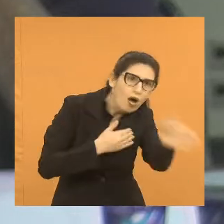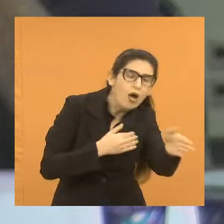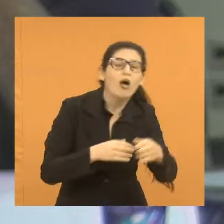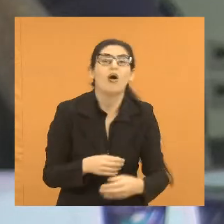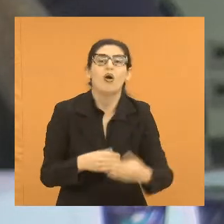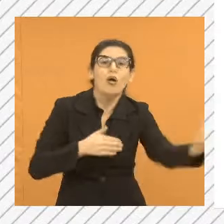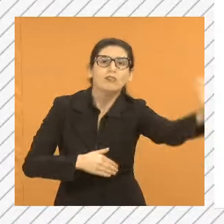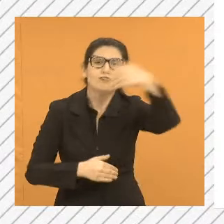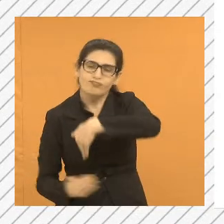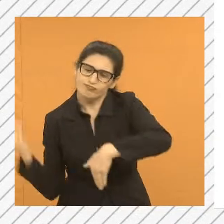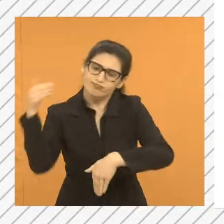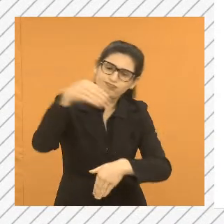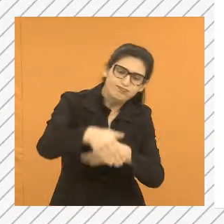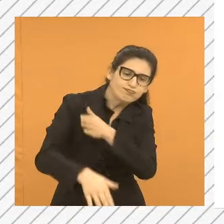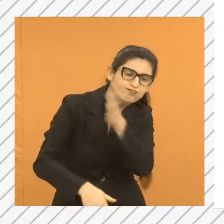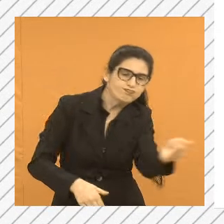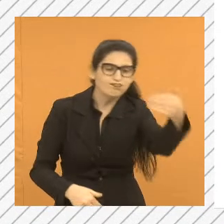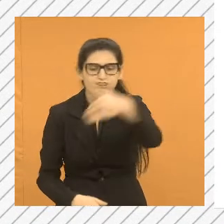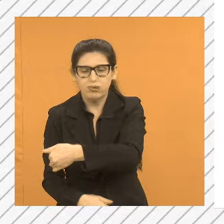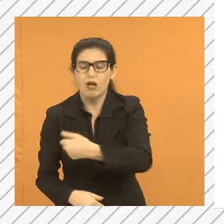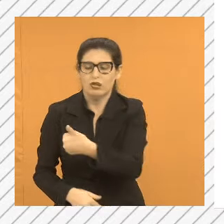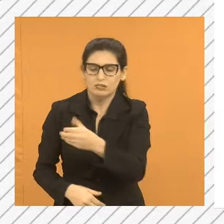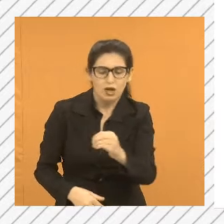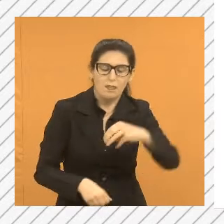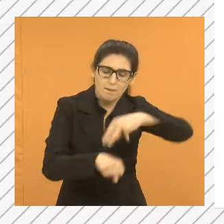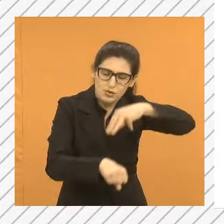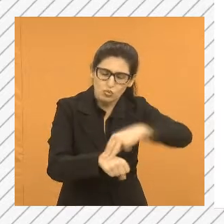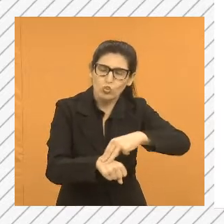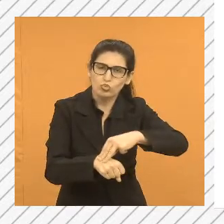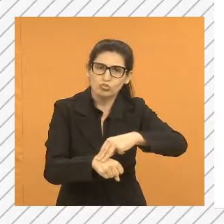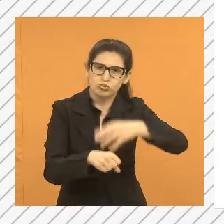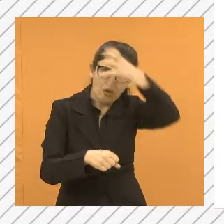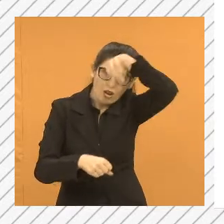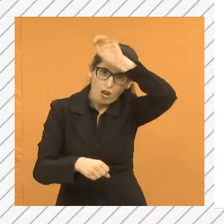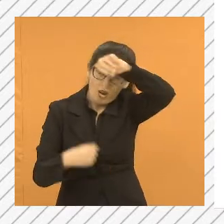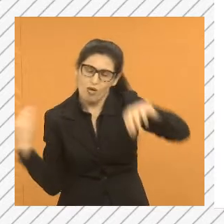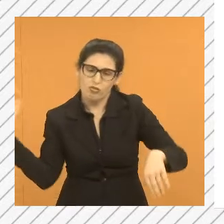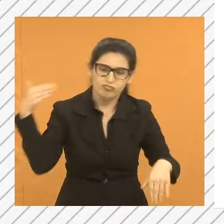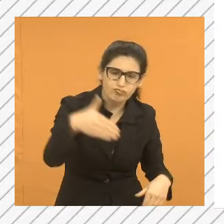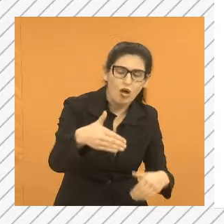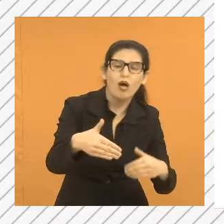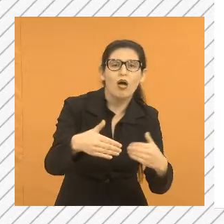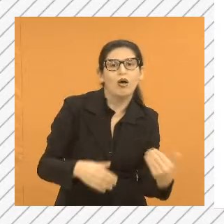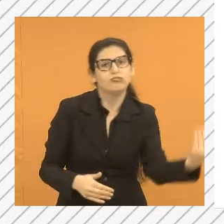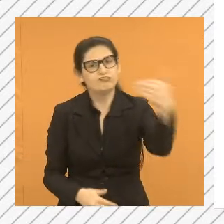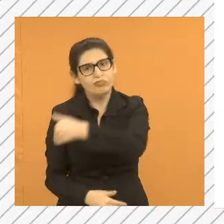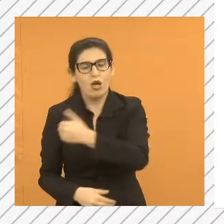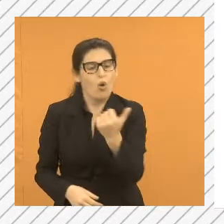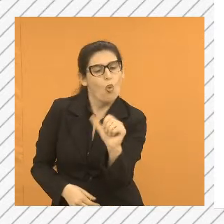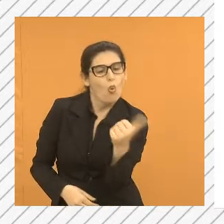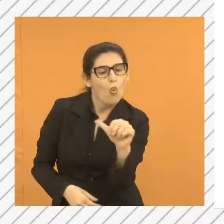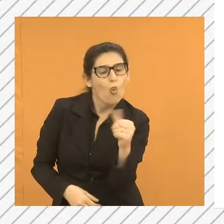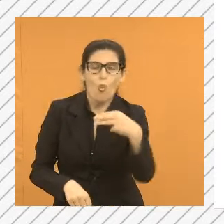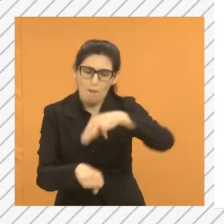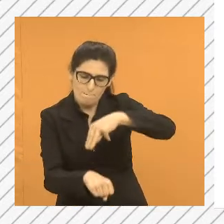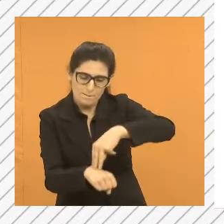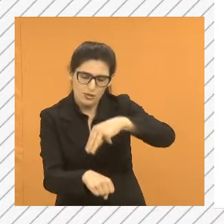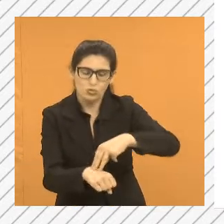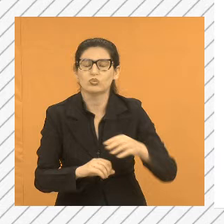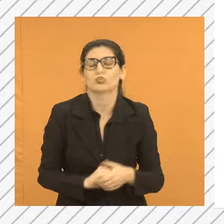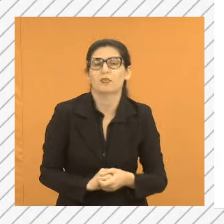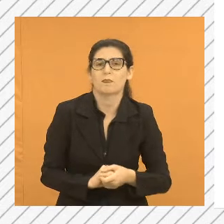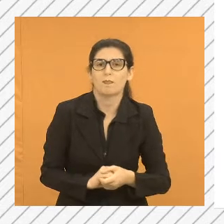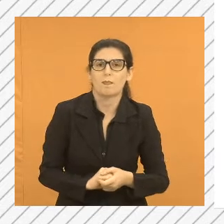a unidade de referência, 10 minutos passaram-se para 11 minutos. O tempo de